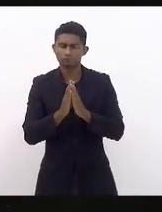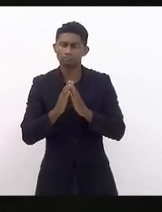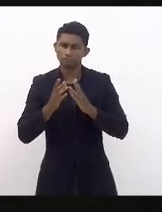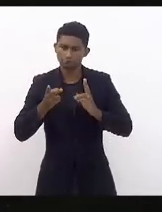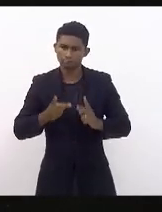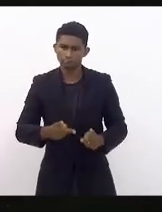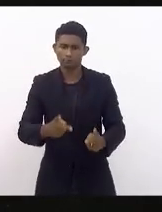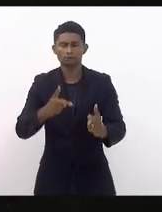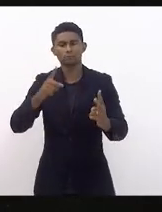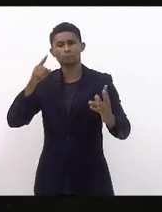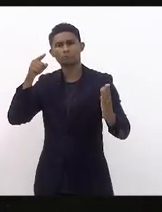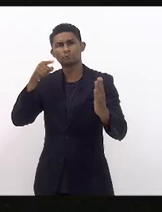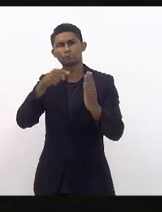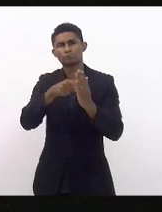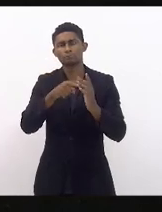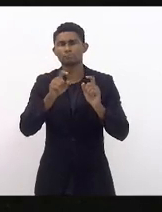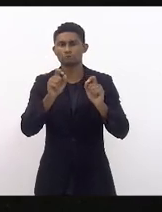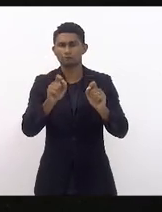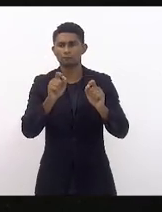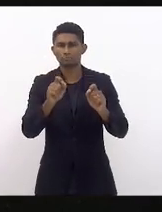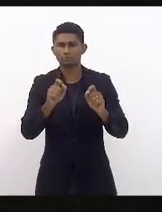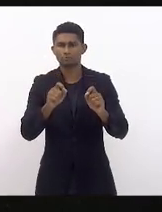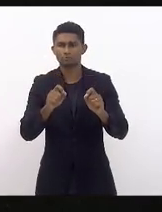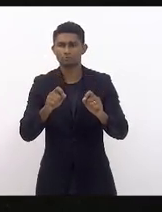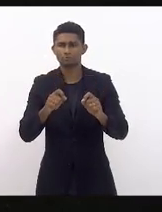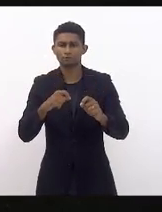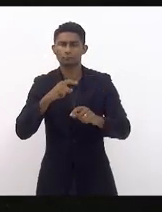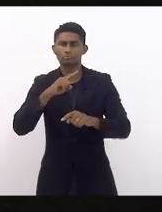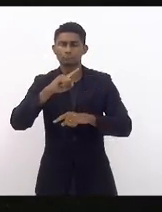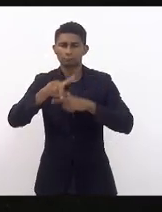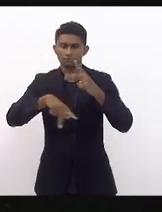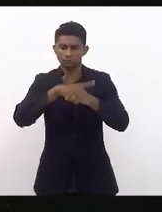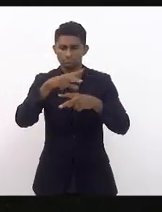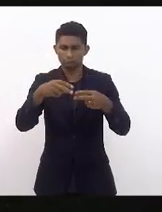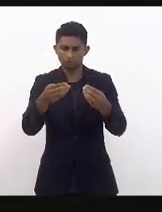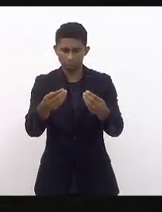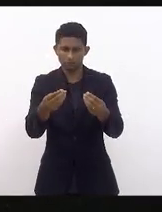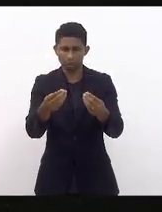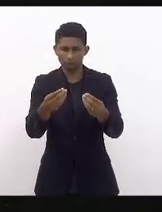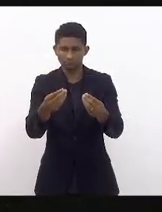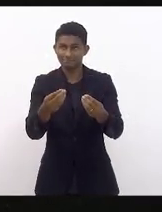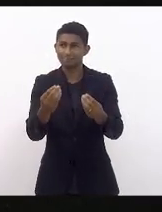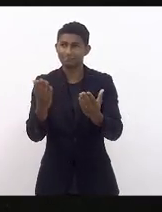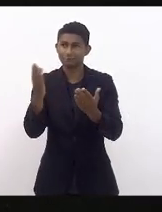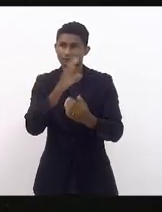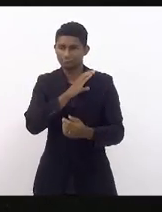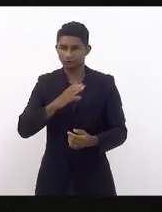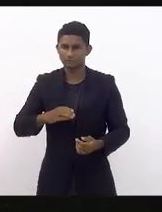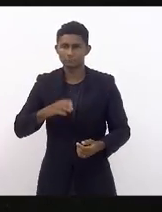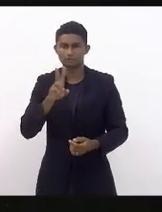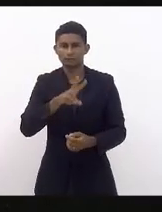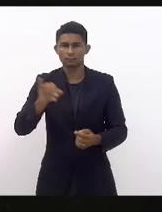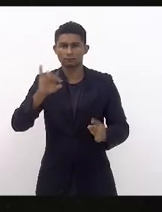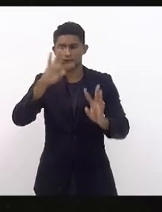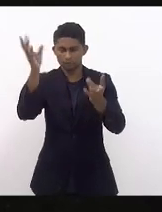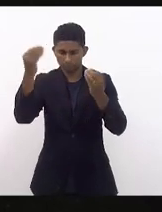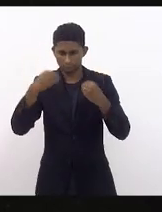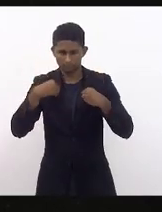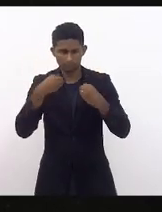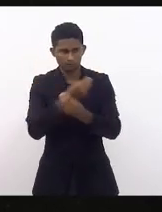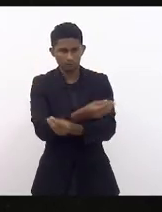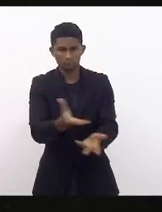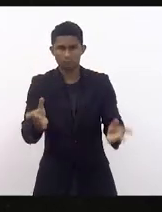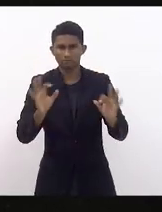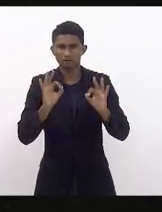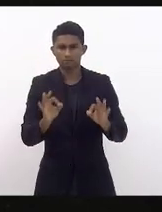alvo, pelo prêmio da soberana vocação, em Cristo Jesus nosso Senhor. Que Deus